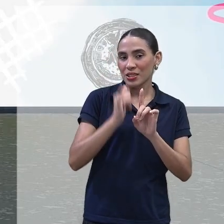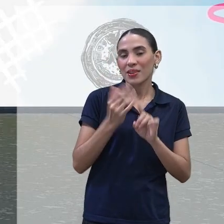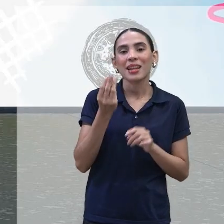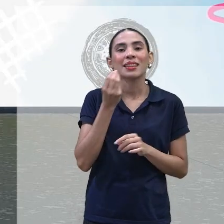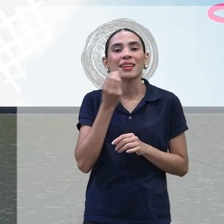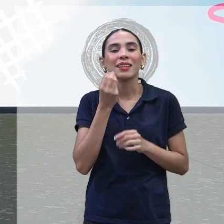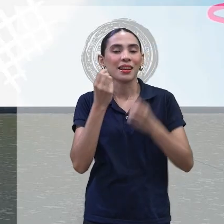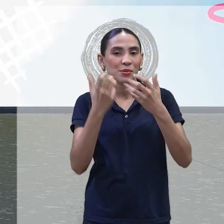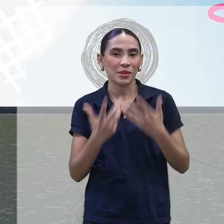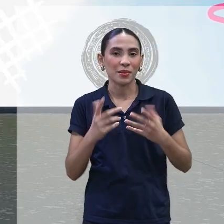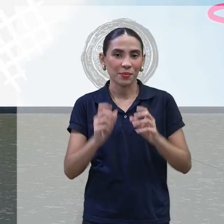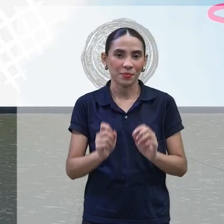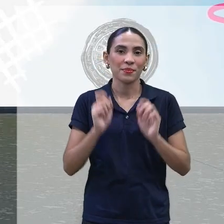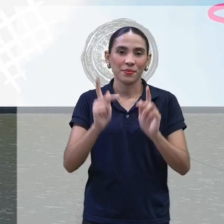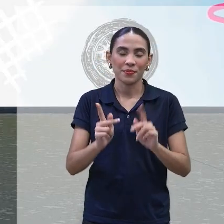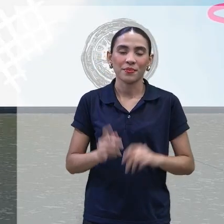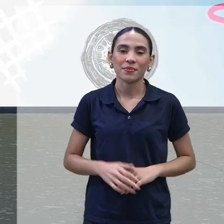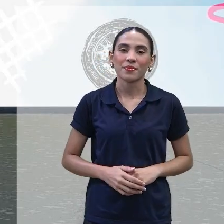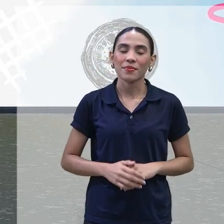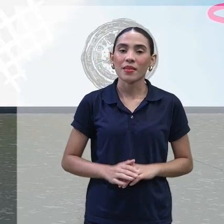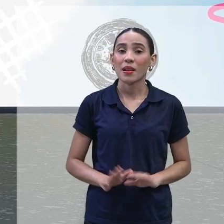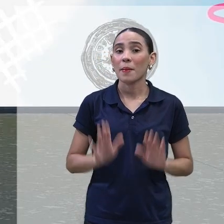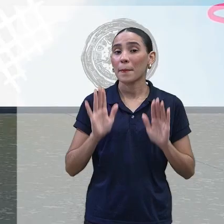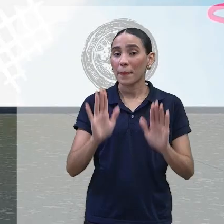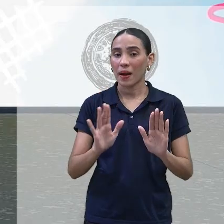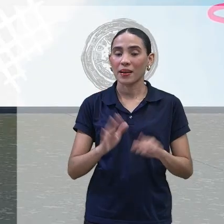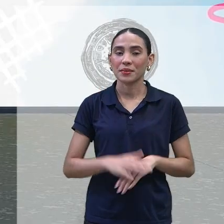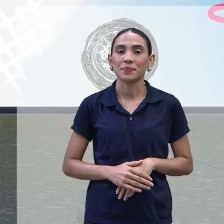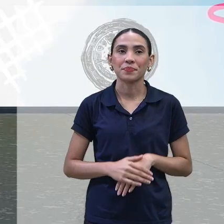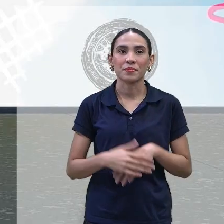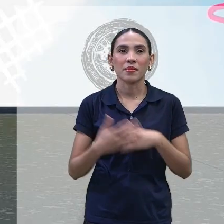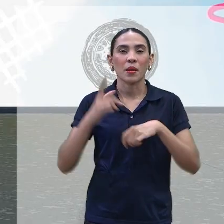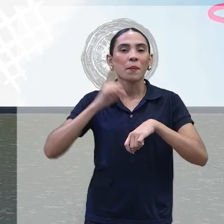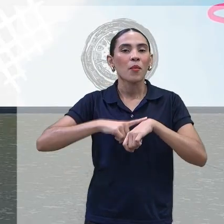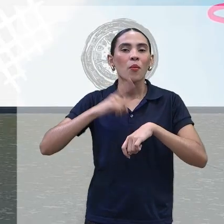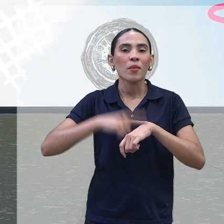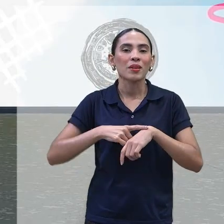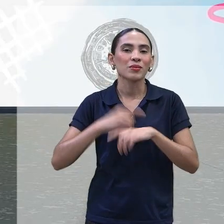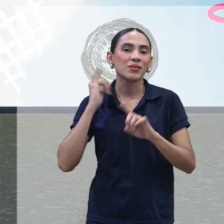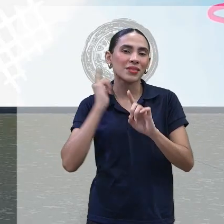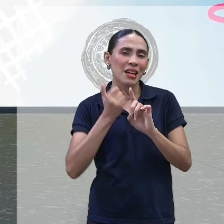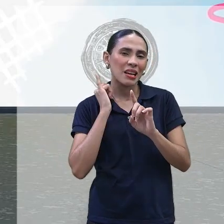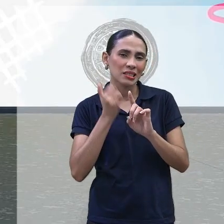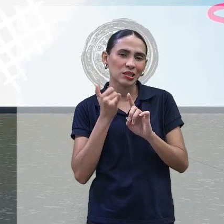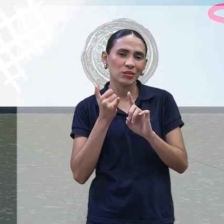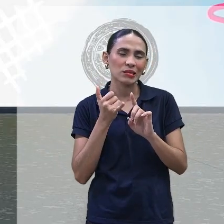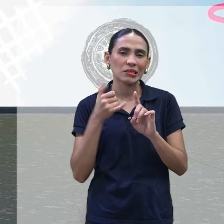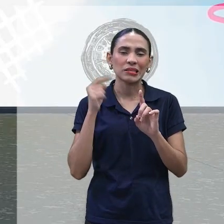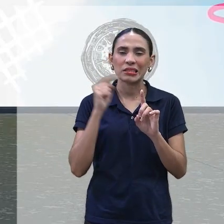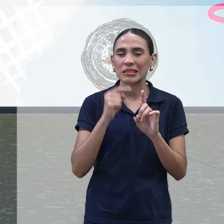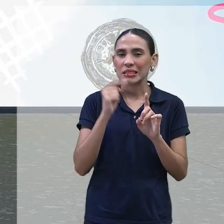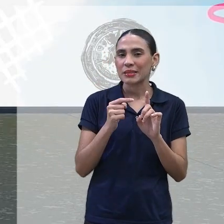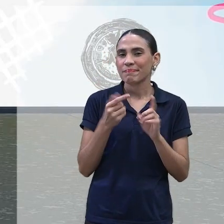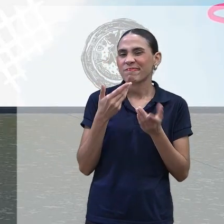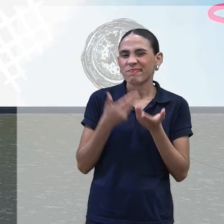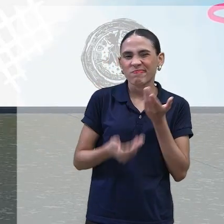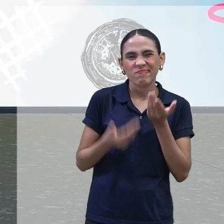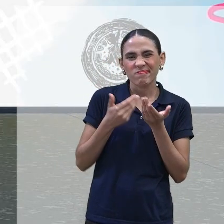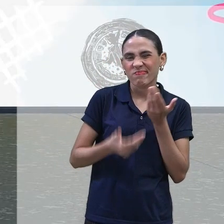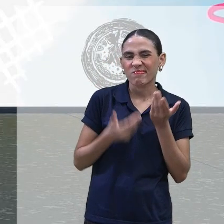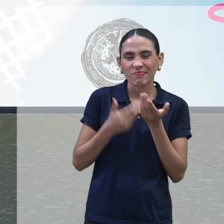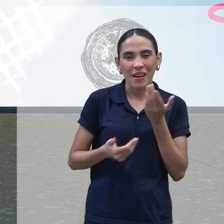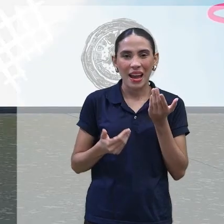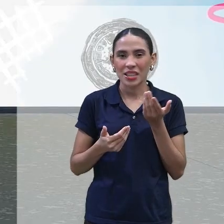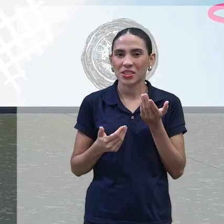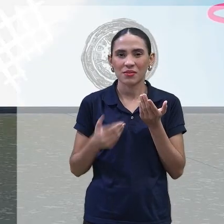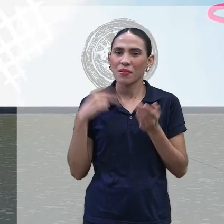Tá bom? Muito bem. Mas aí chega um momento que essas narrativas não são mais, não me